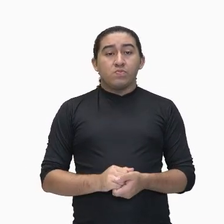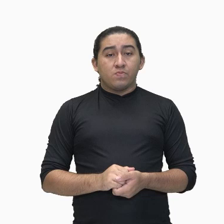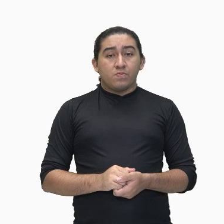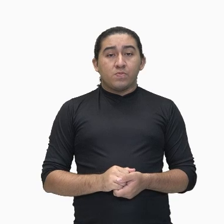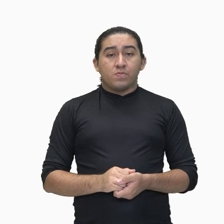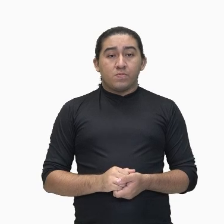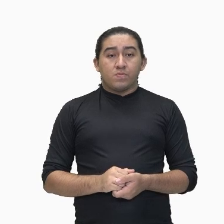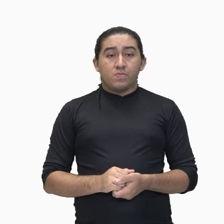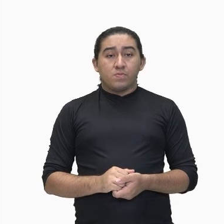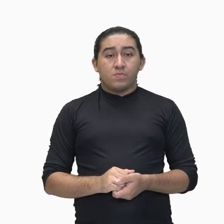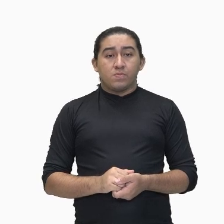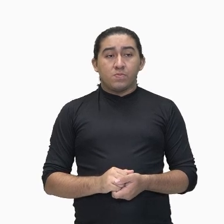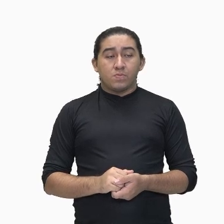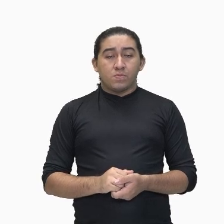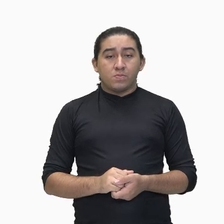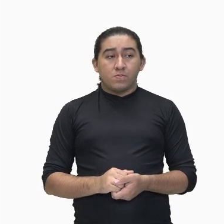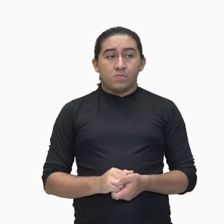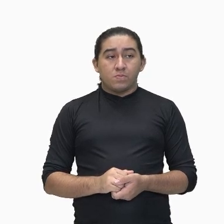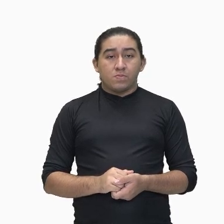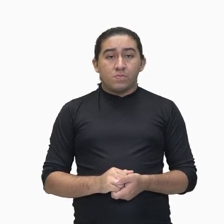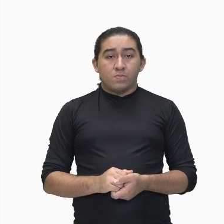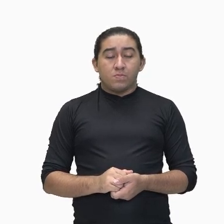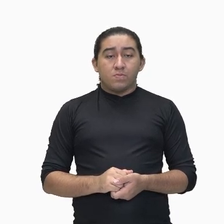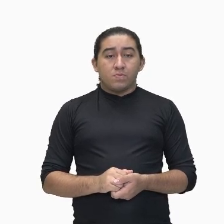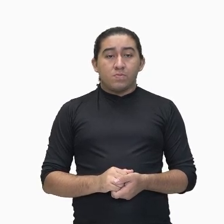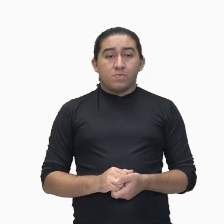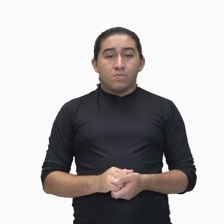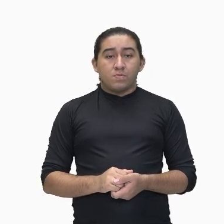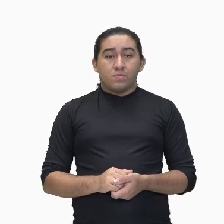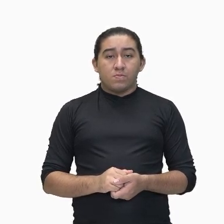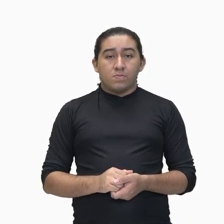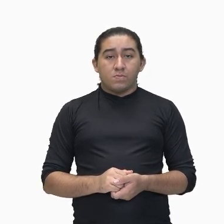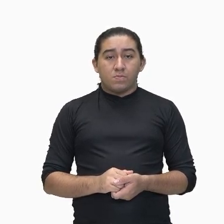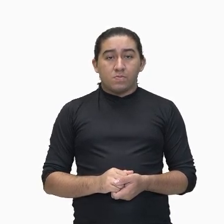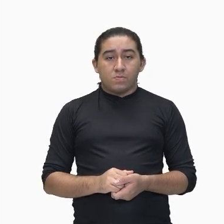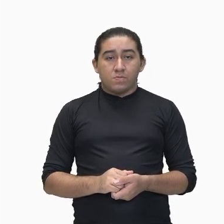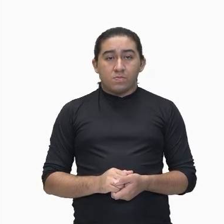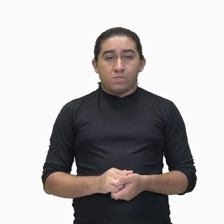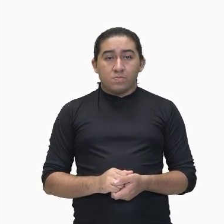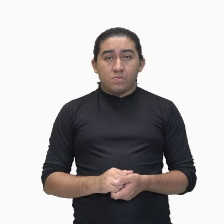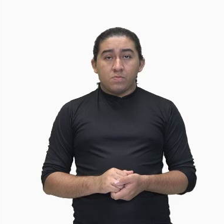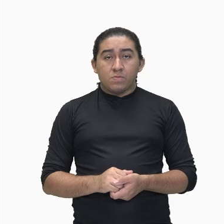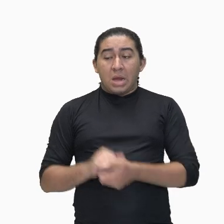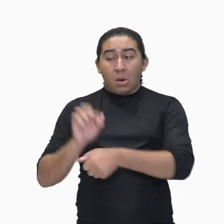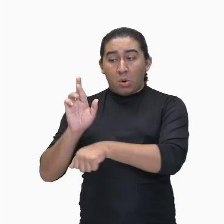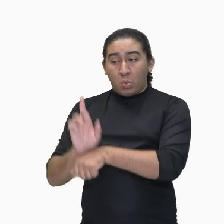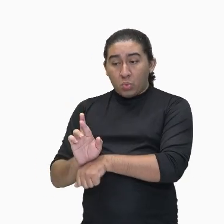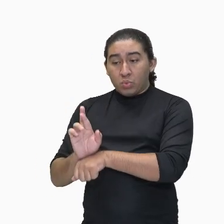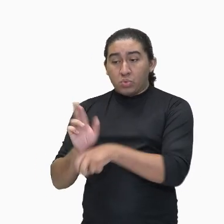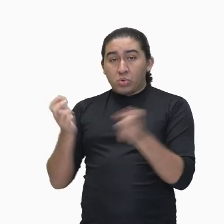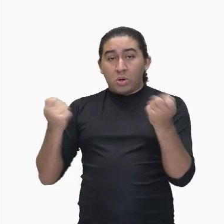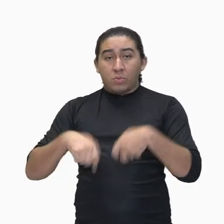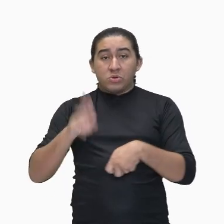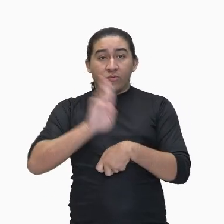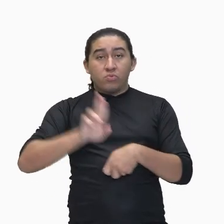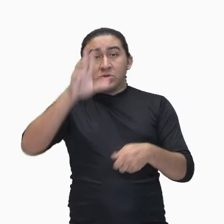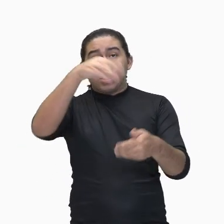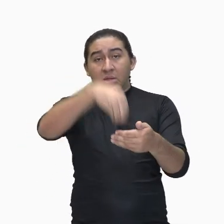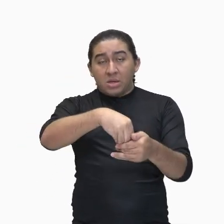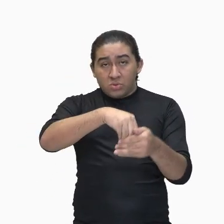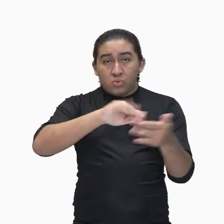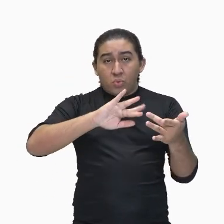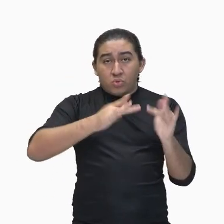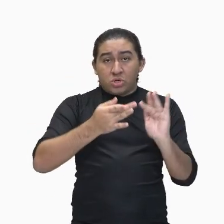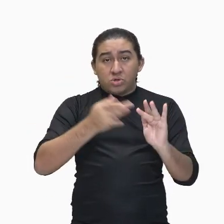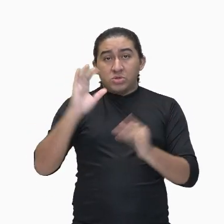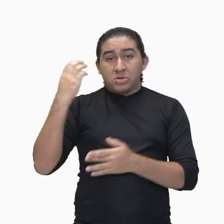então, ela é um instrumento, né, para a ciência. Ela abastece a ciência. Ela serve